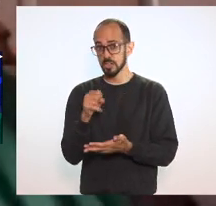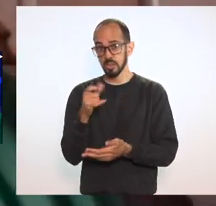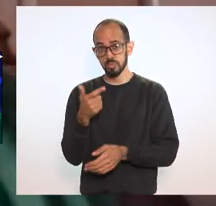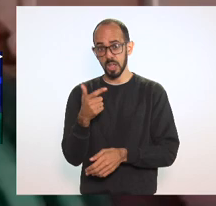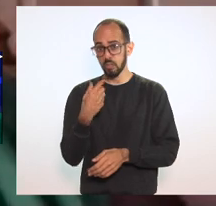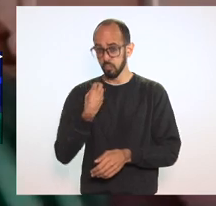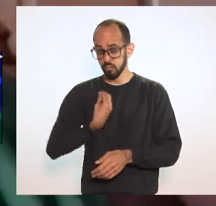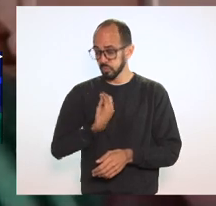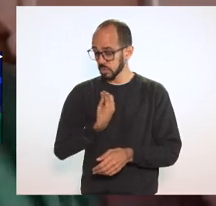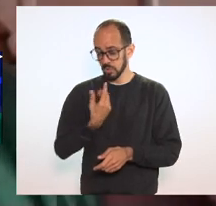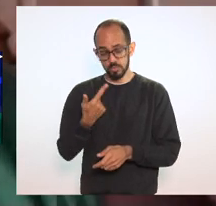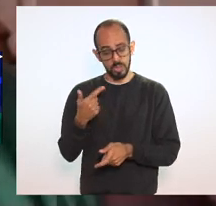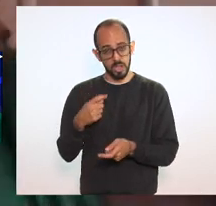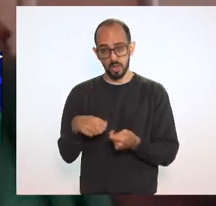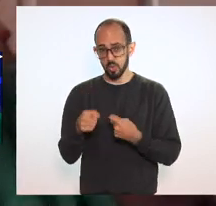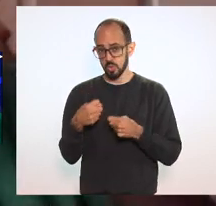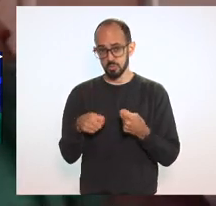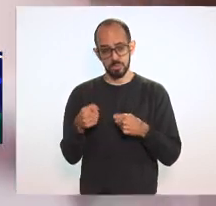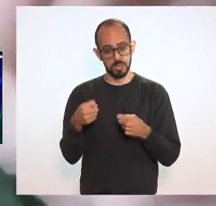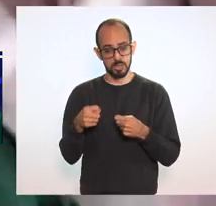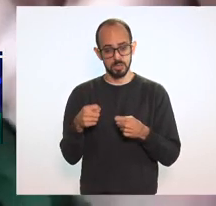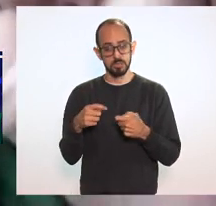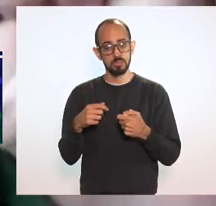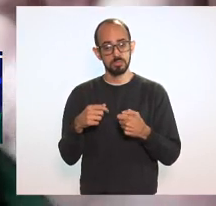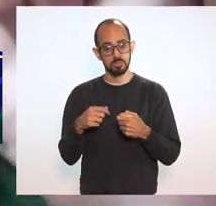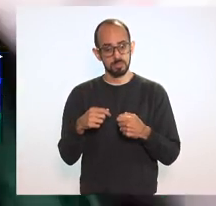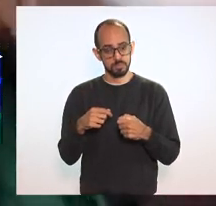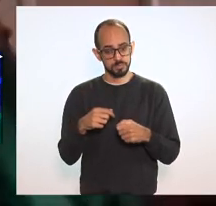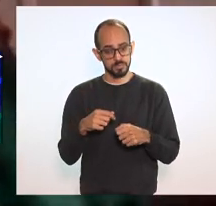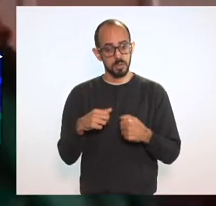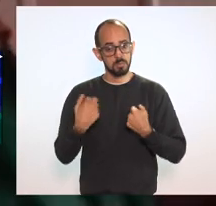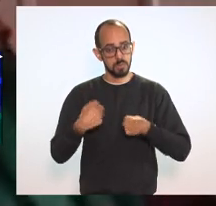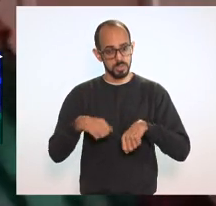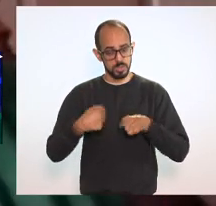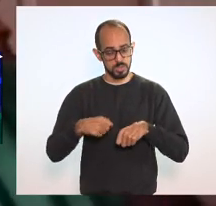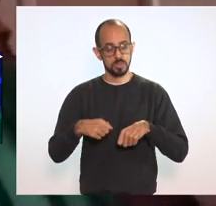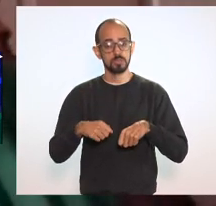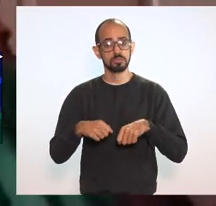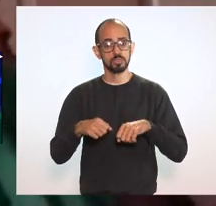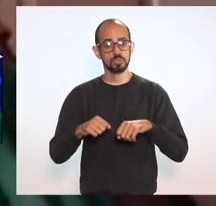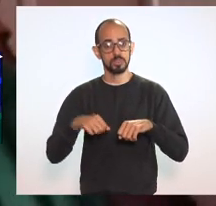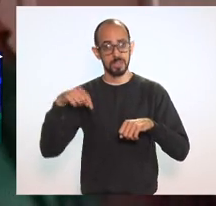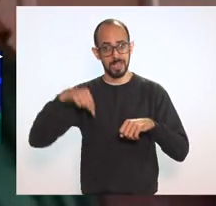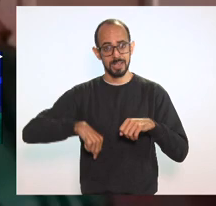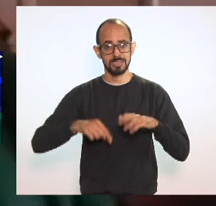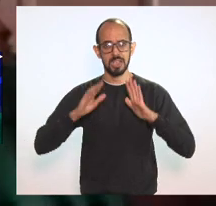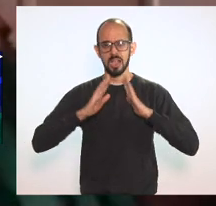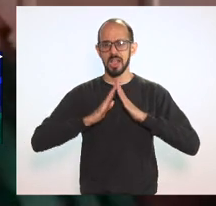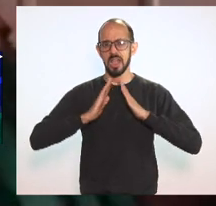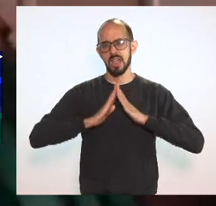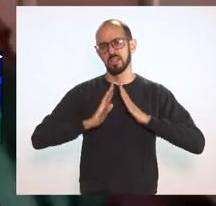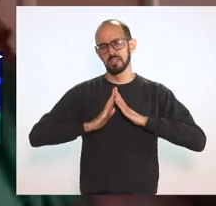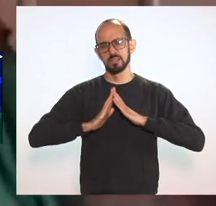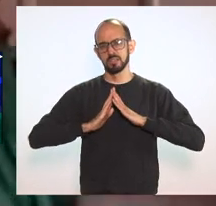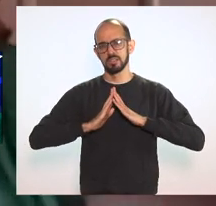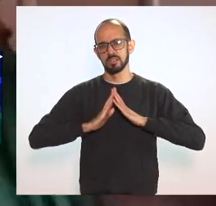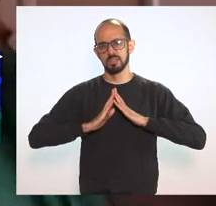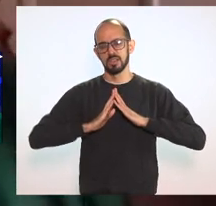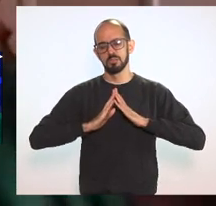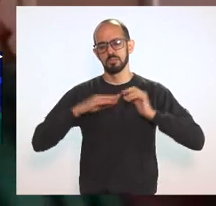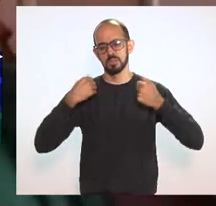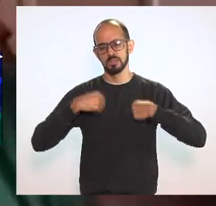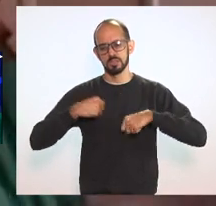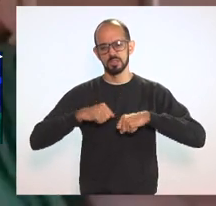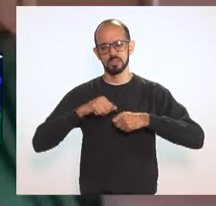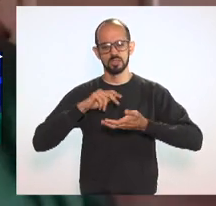economia é preciso porque essa casa O Haja de fato com